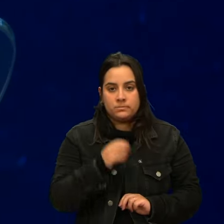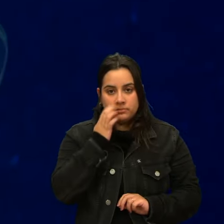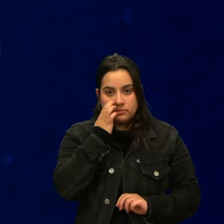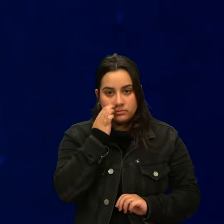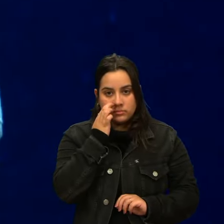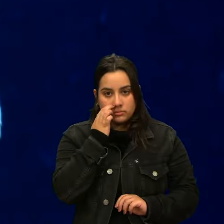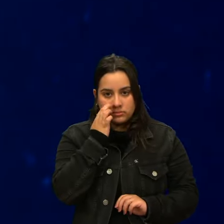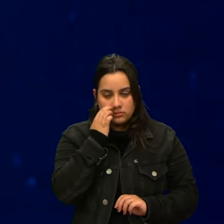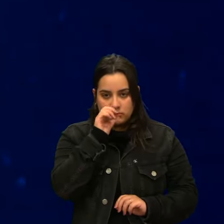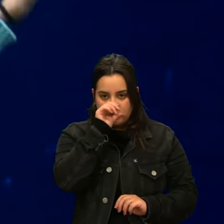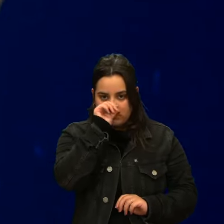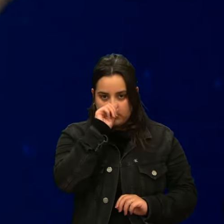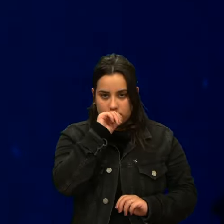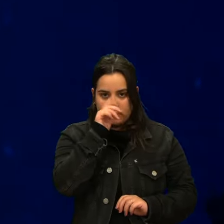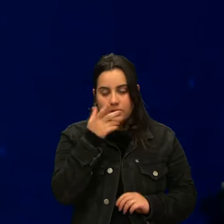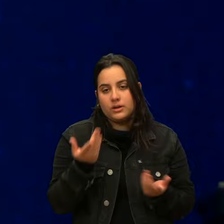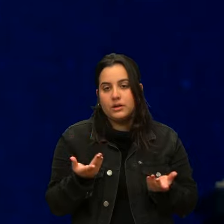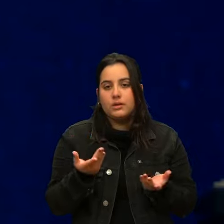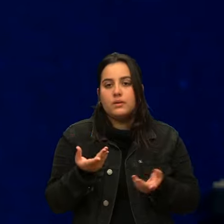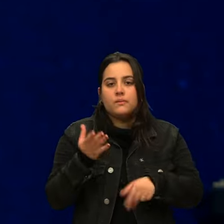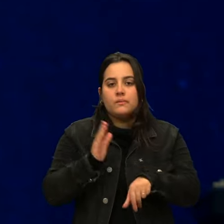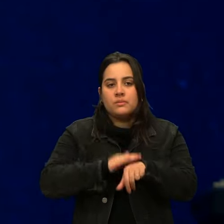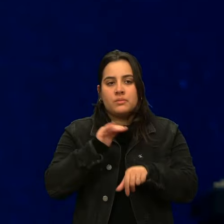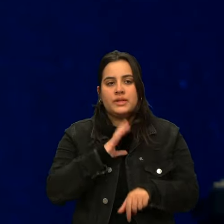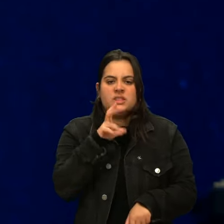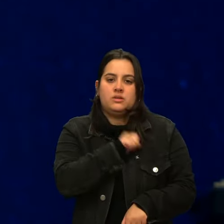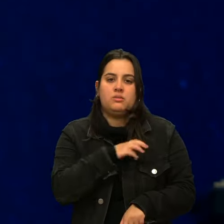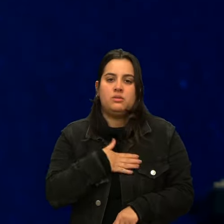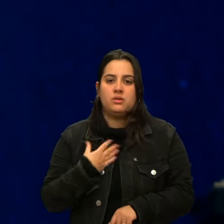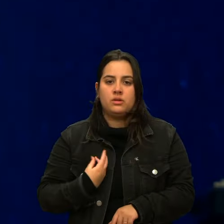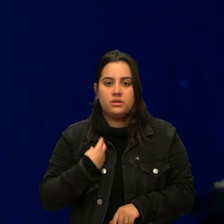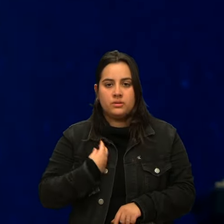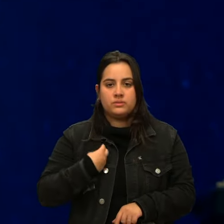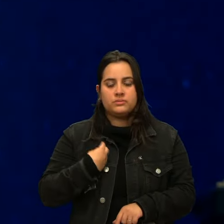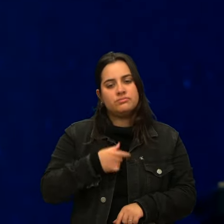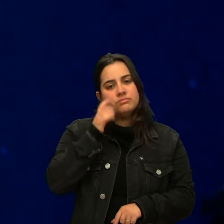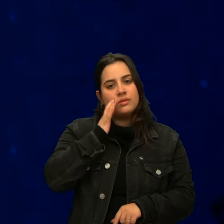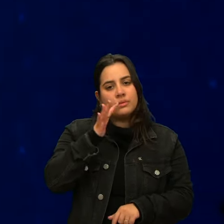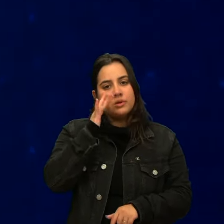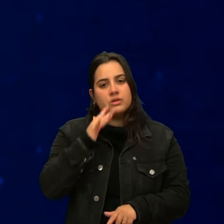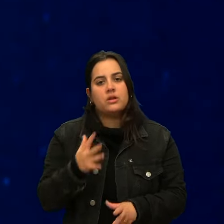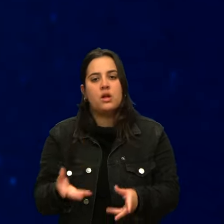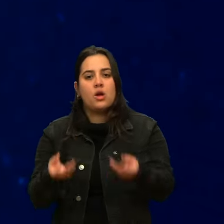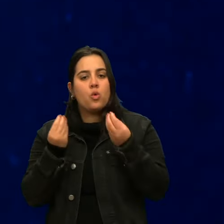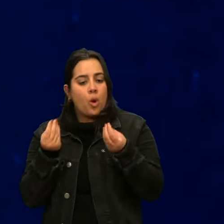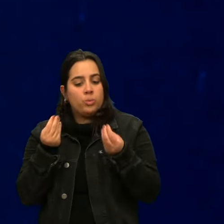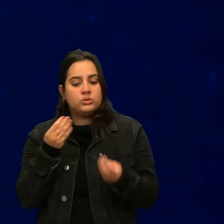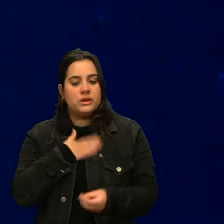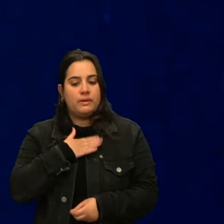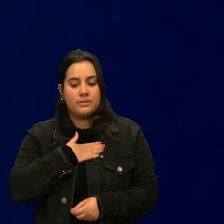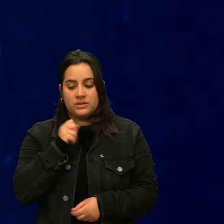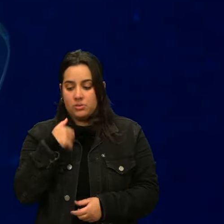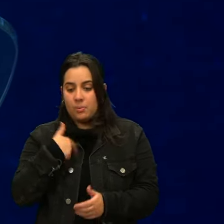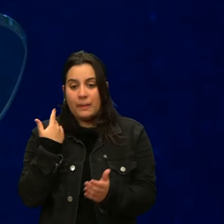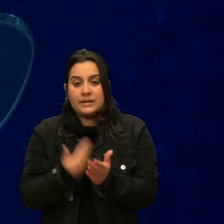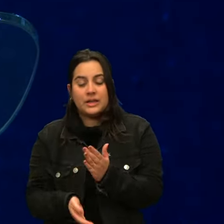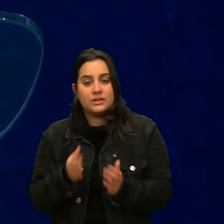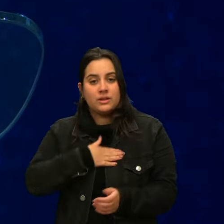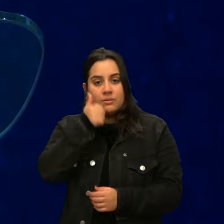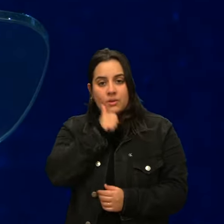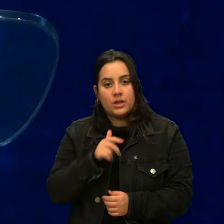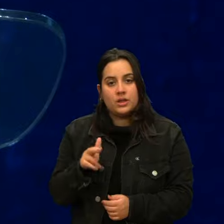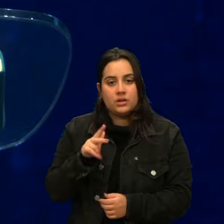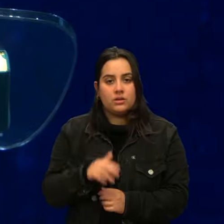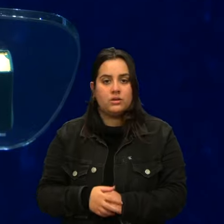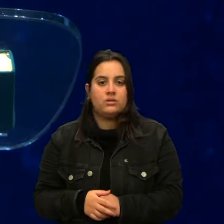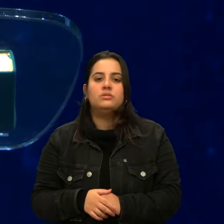E ela assim, é uma das pessoas que eu mais amo na minha vida. E eu fico imaginando como seria para mim se eu perdesse ela. Tenho certeza